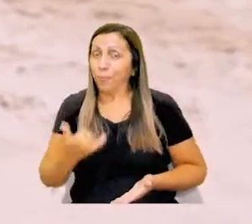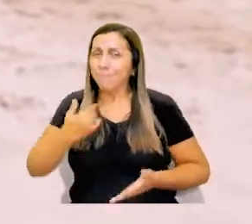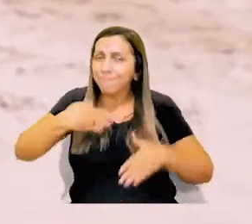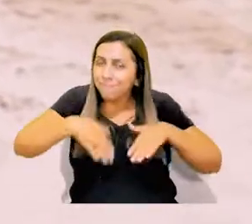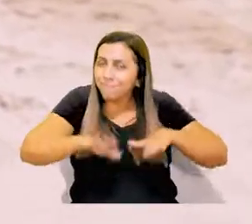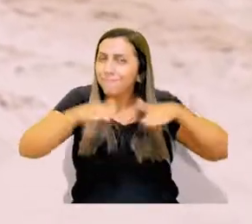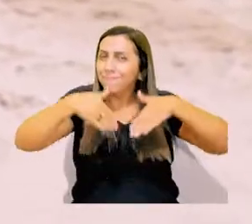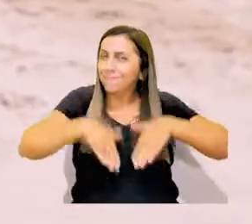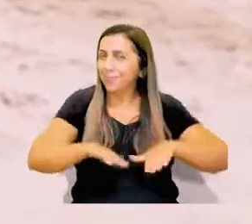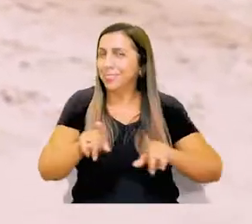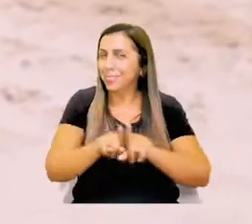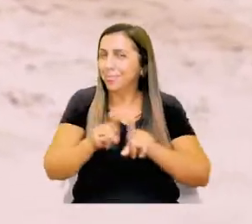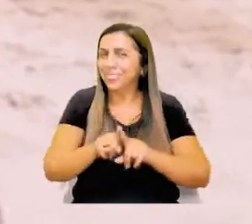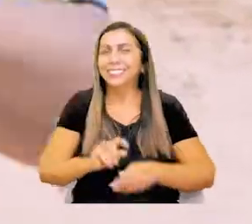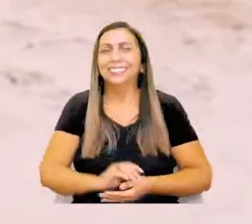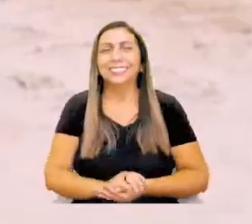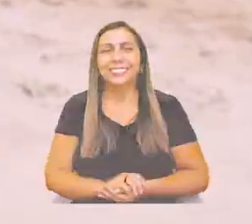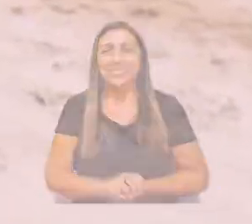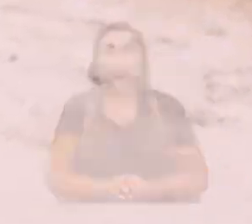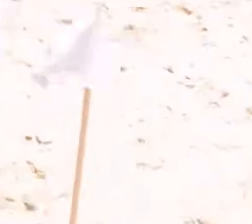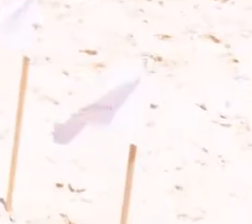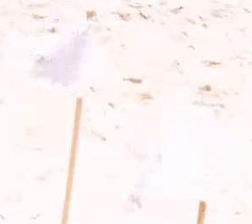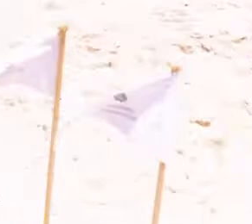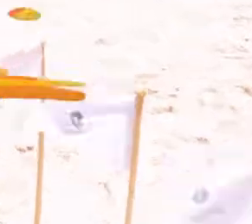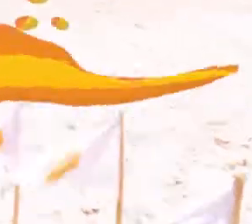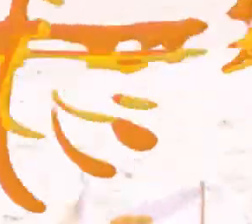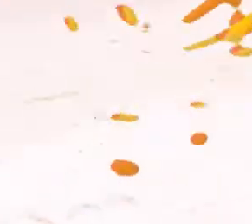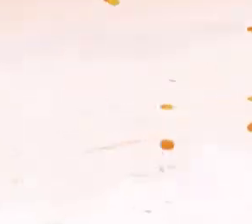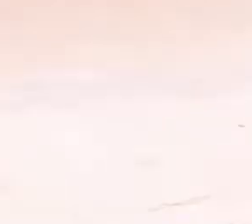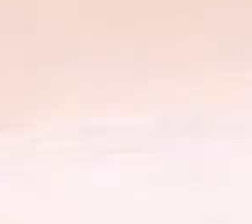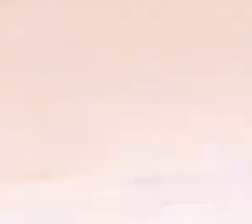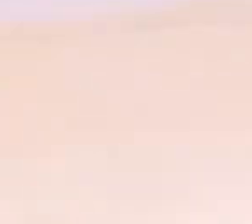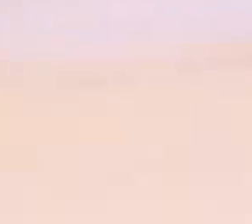Vou aproveitar e vou tomar meu banhozinho ali também.